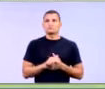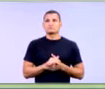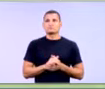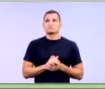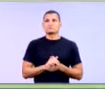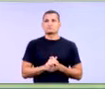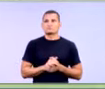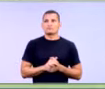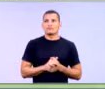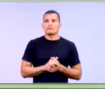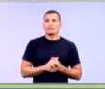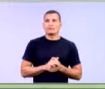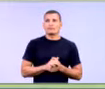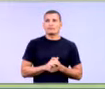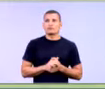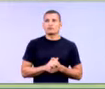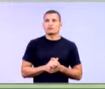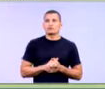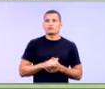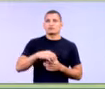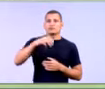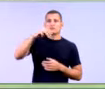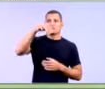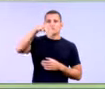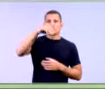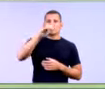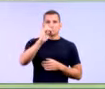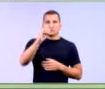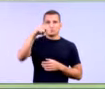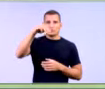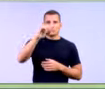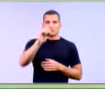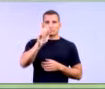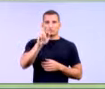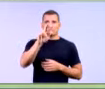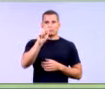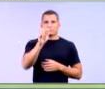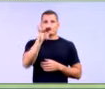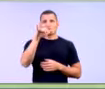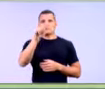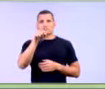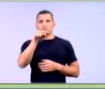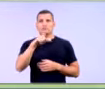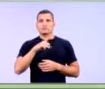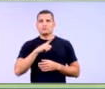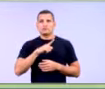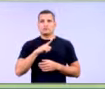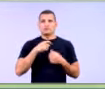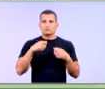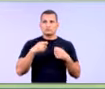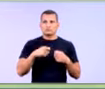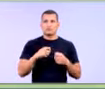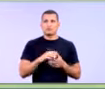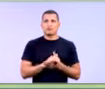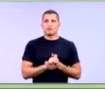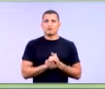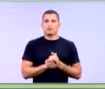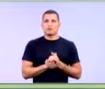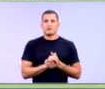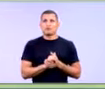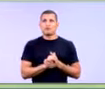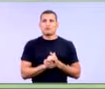A monografia, você tem que ter a folha de aprovação, seguindo aí a